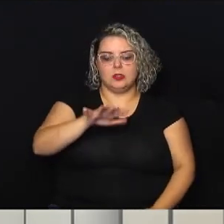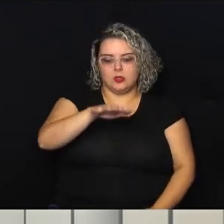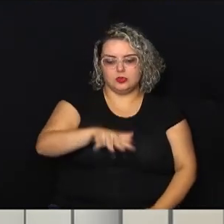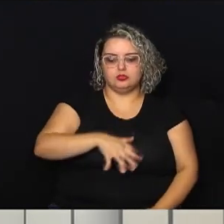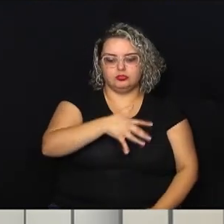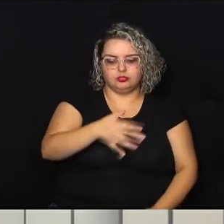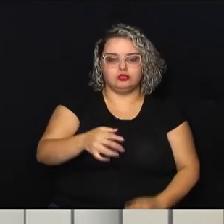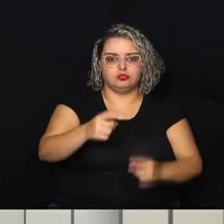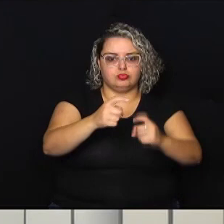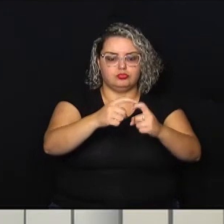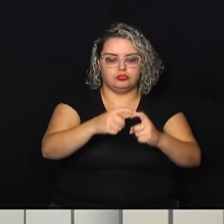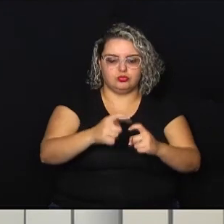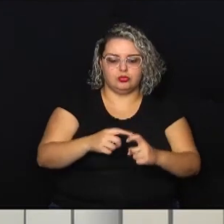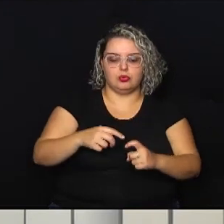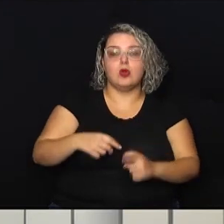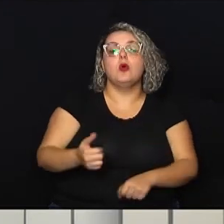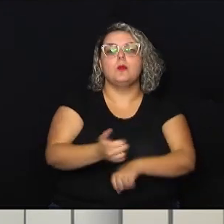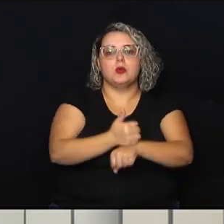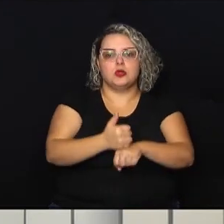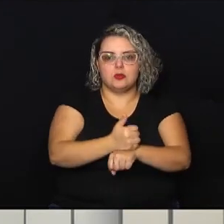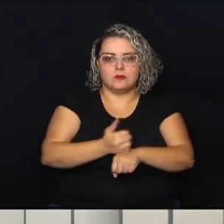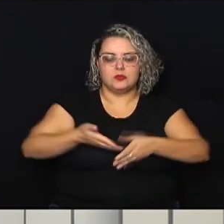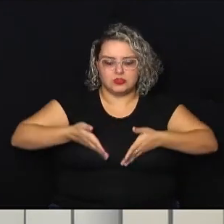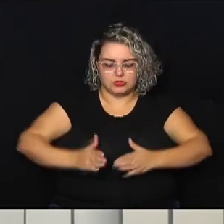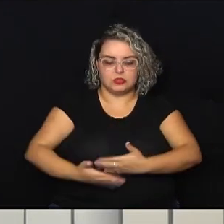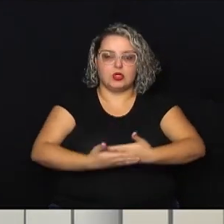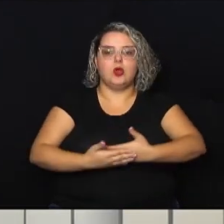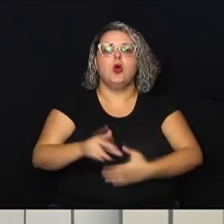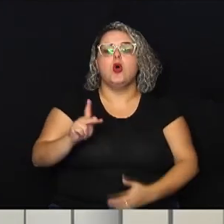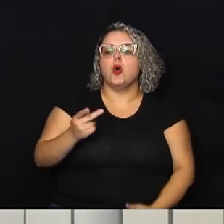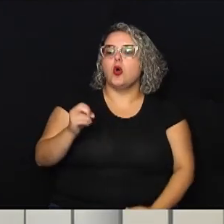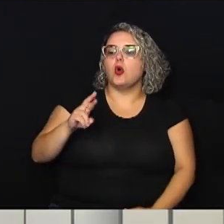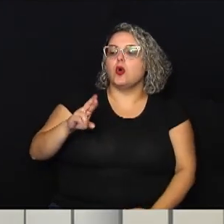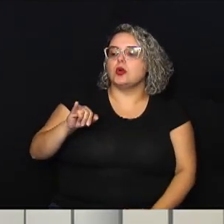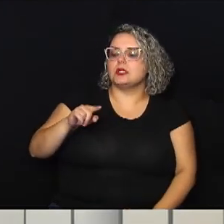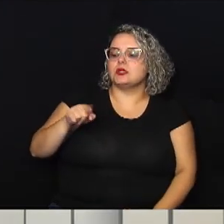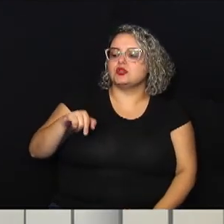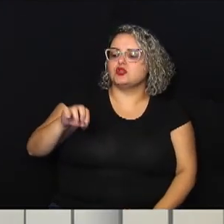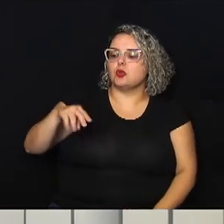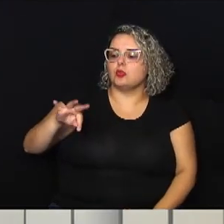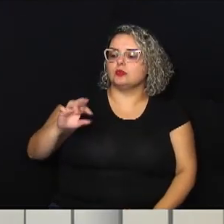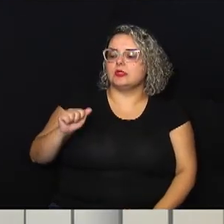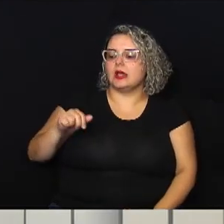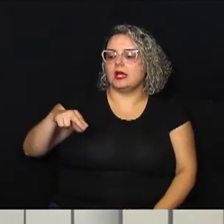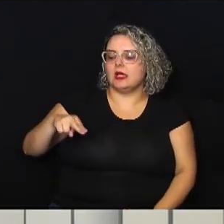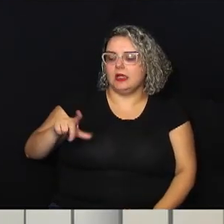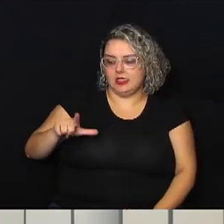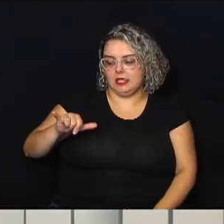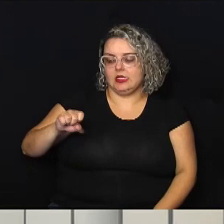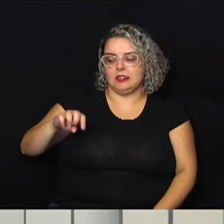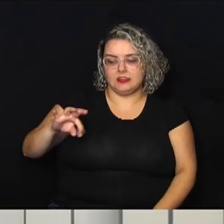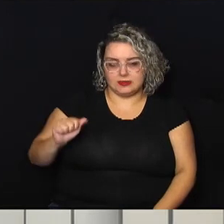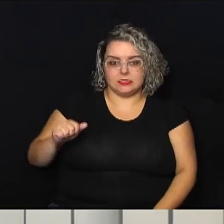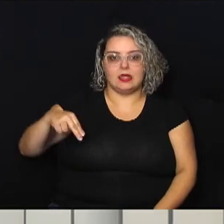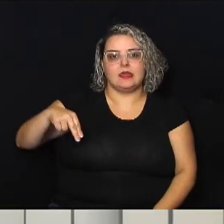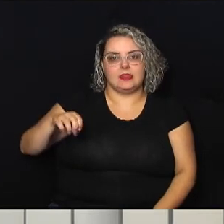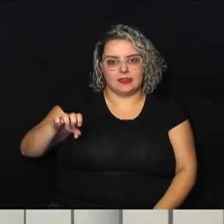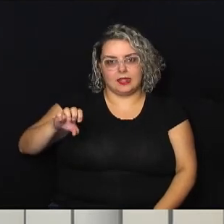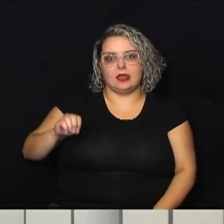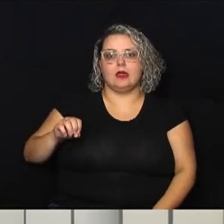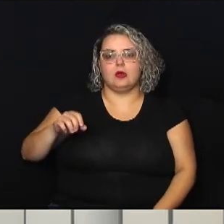dos neonatologistas horizontalistas, atendendo integralmente o determinado pela